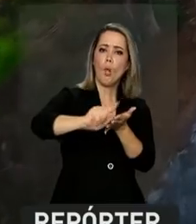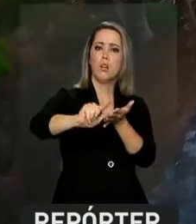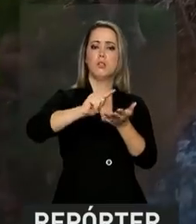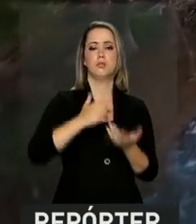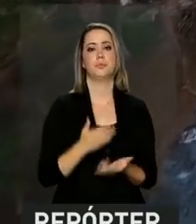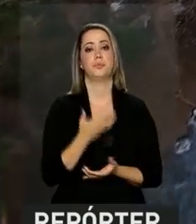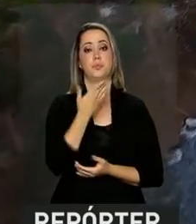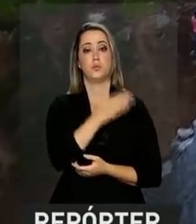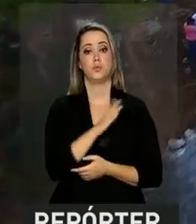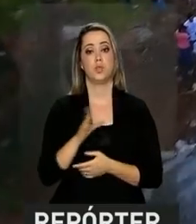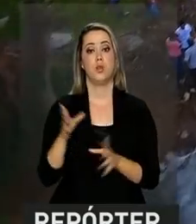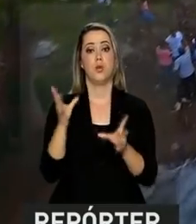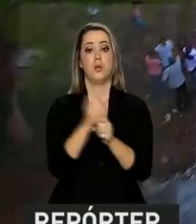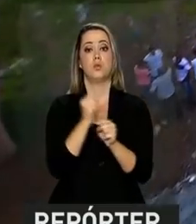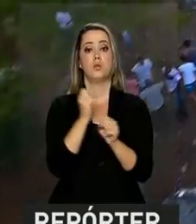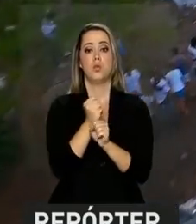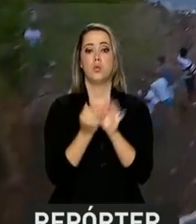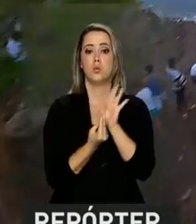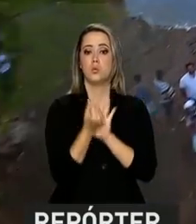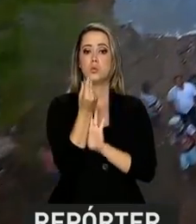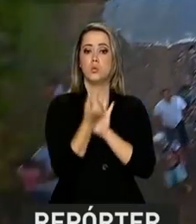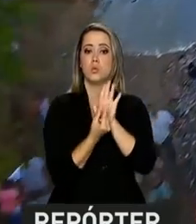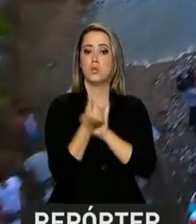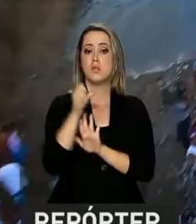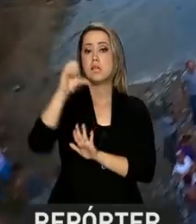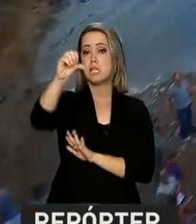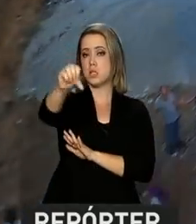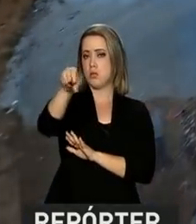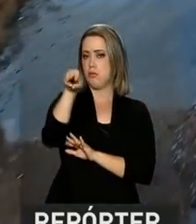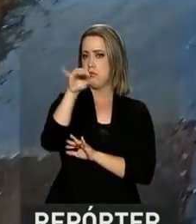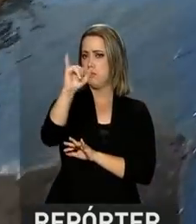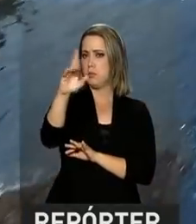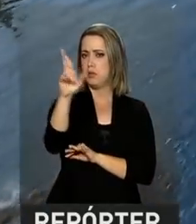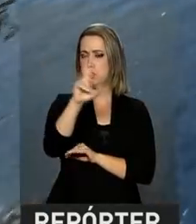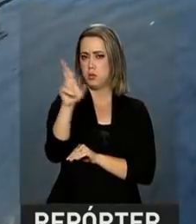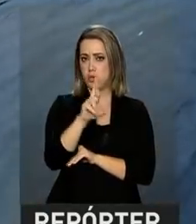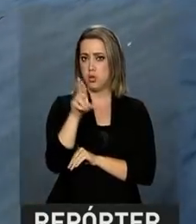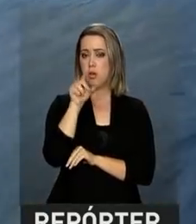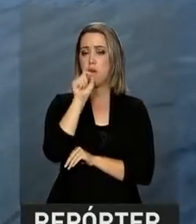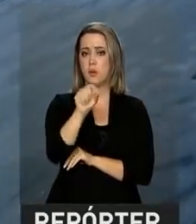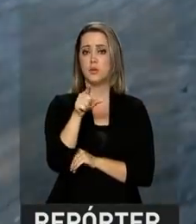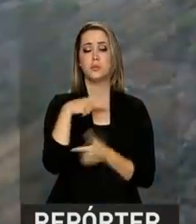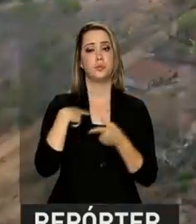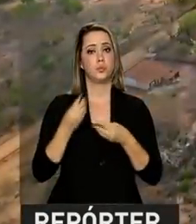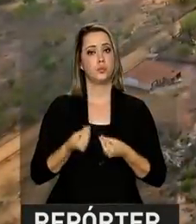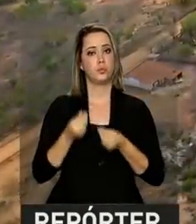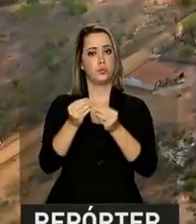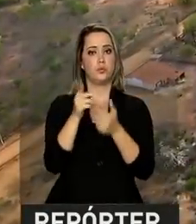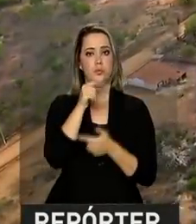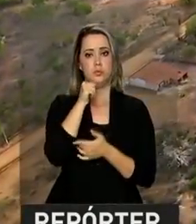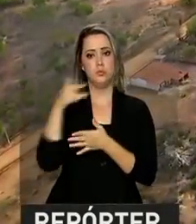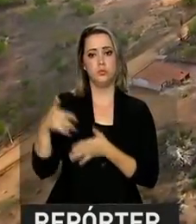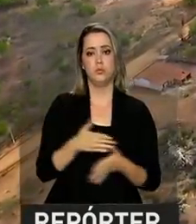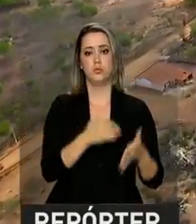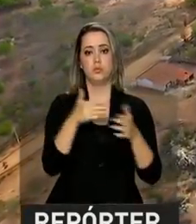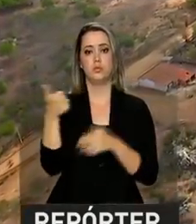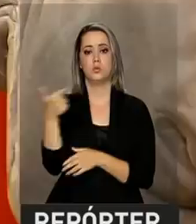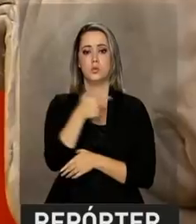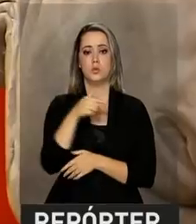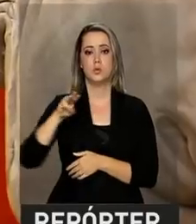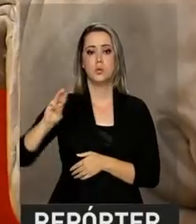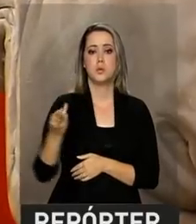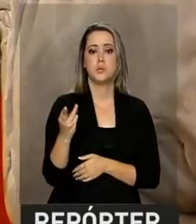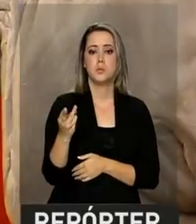seca. Orçada em 9 bilhões e 600 milhões de reais, a transposição do São Francisco vai levar água para 12 milhões de